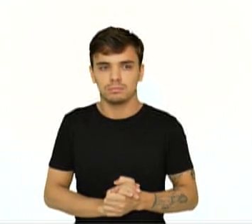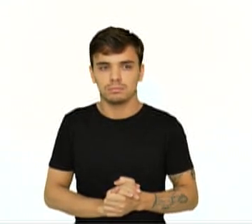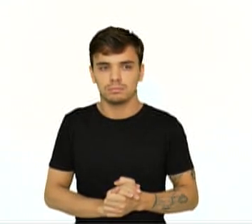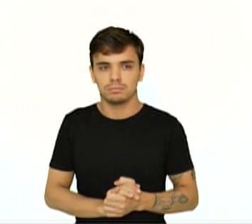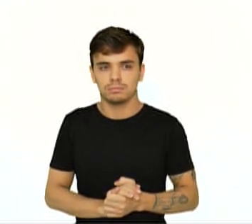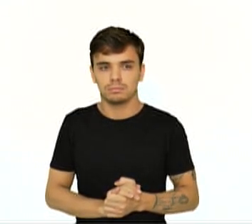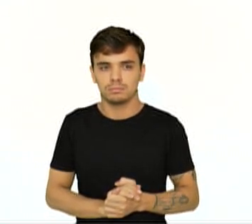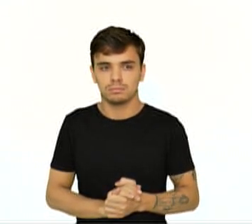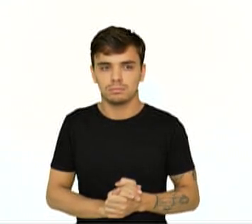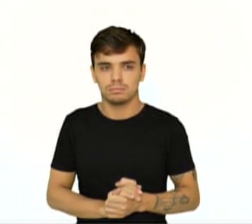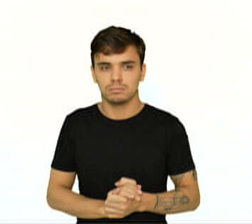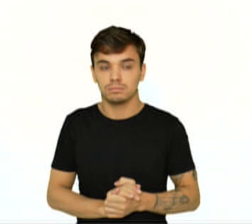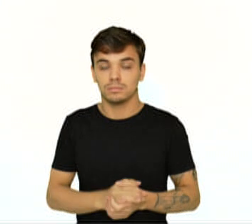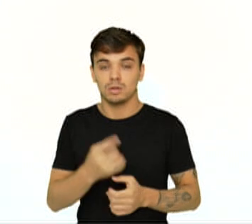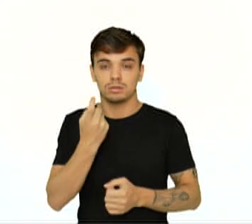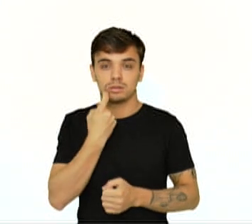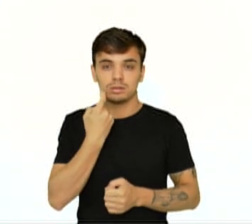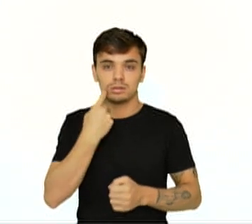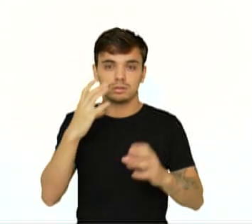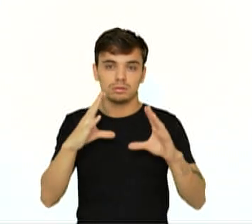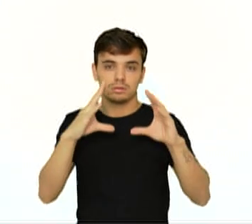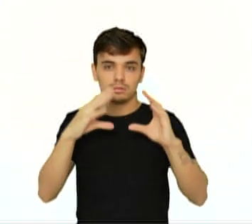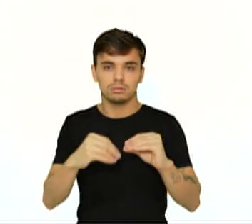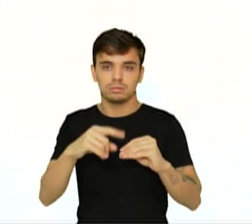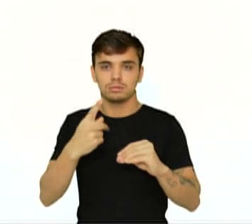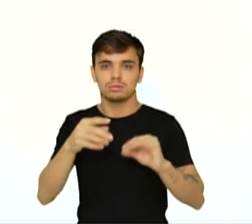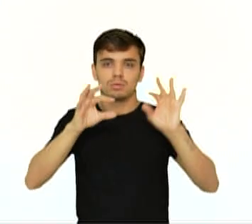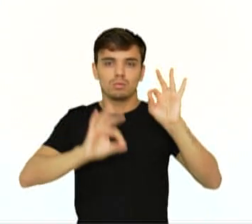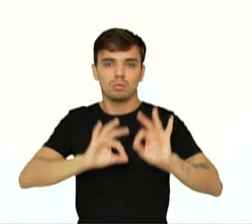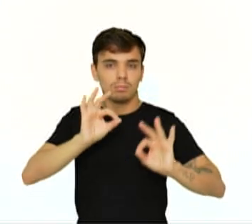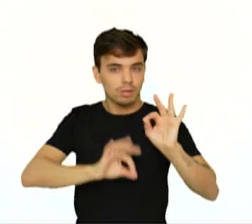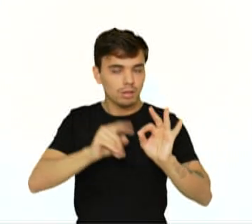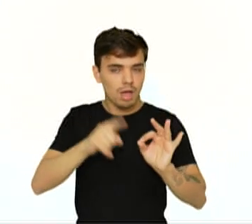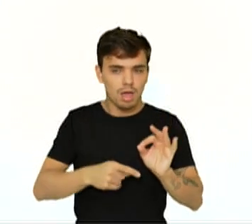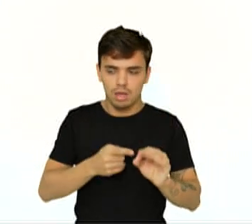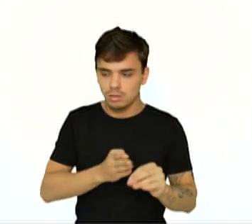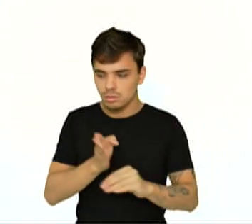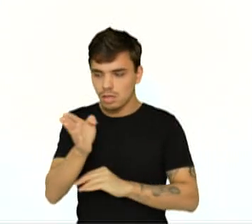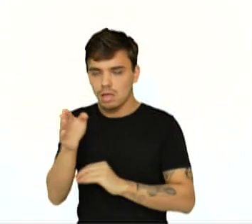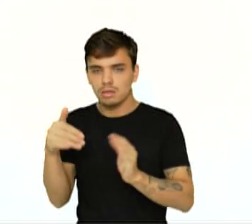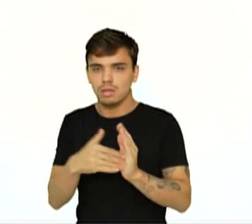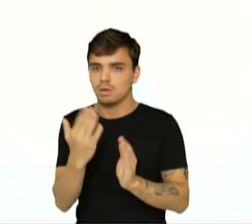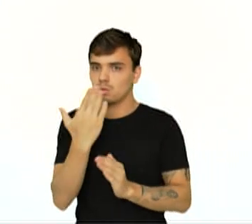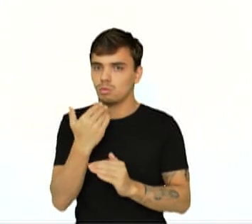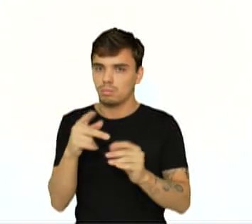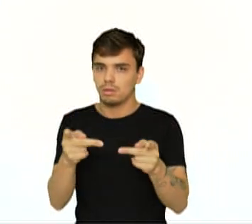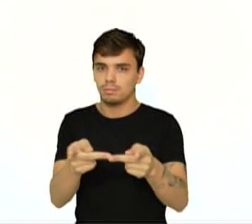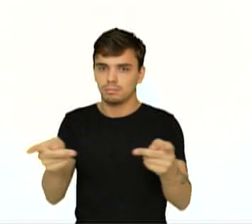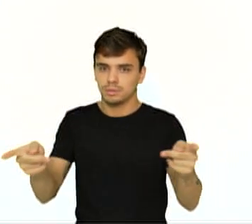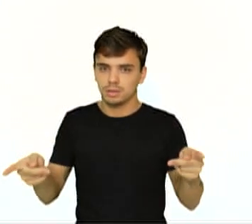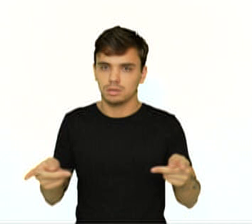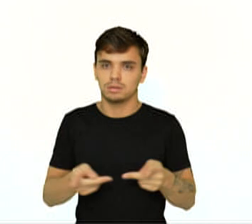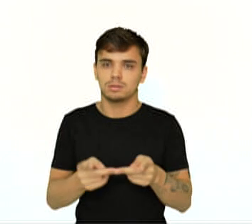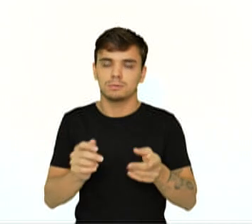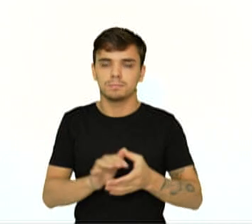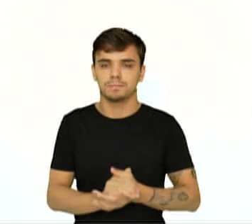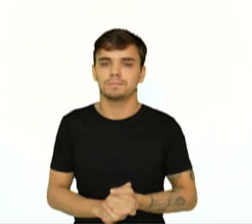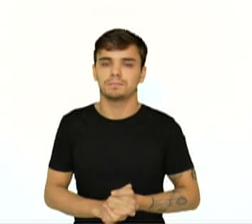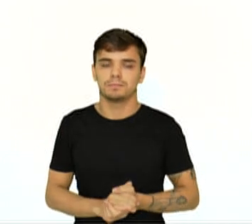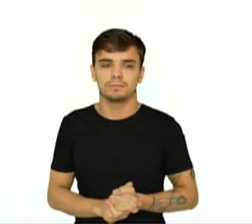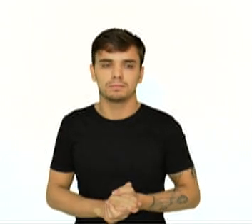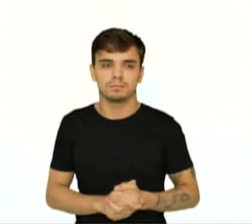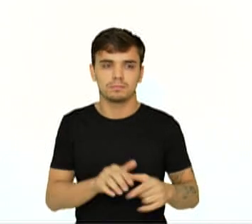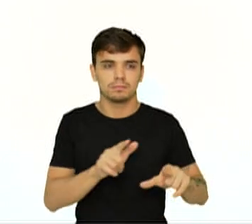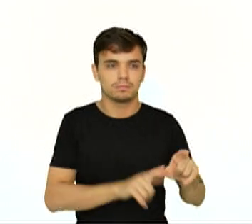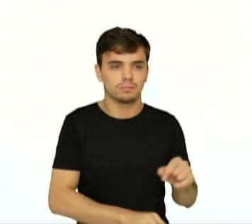pizza. Então, sexta-feira à noite, seus planos são sair para comer pizza. Em el cine, tu, né?